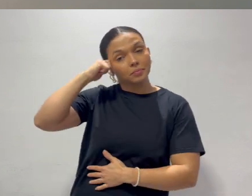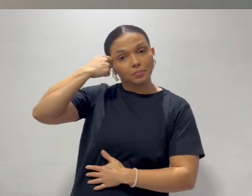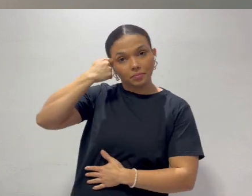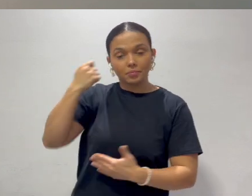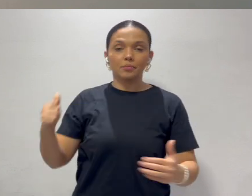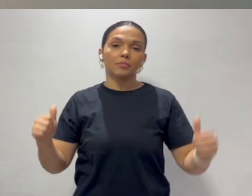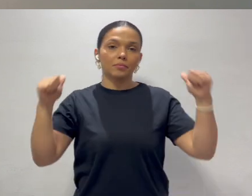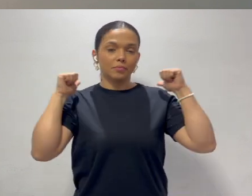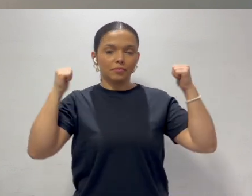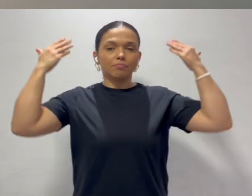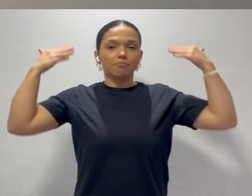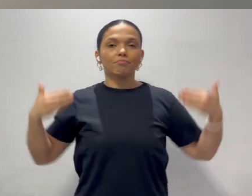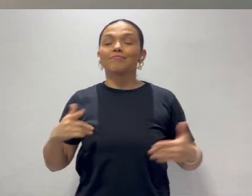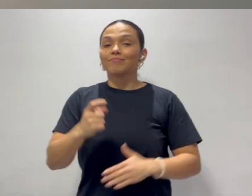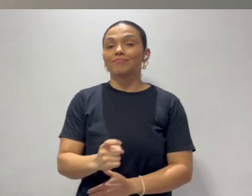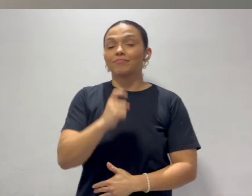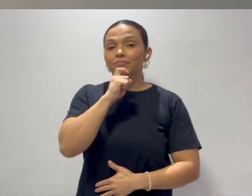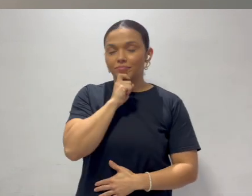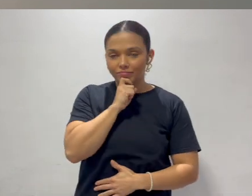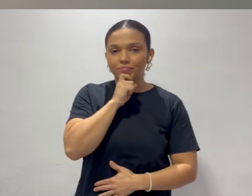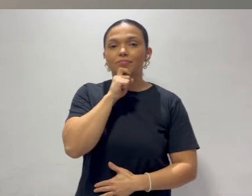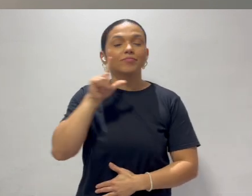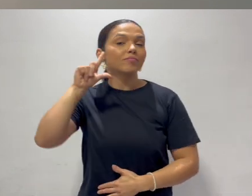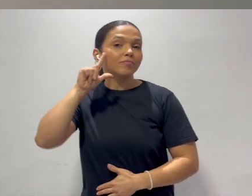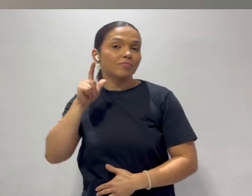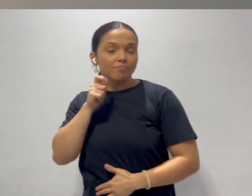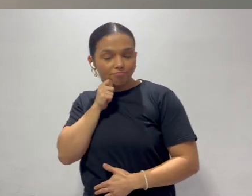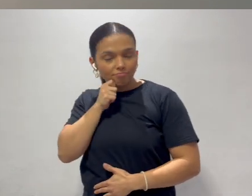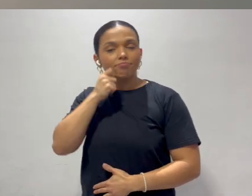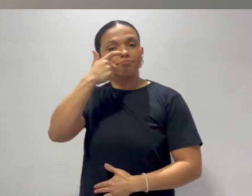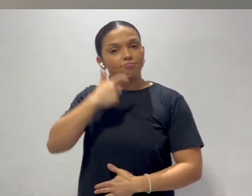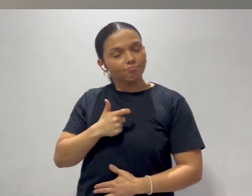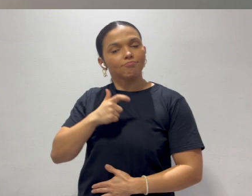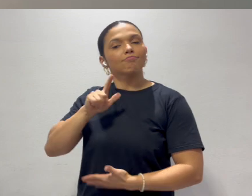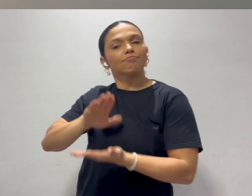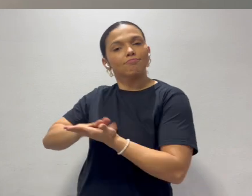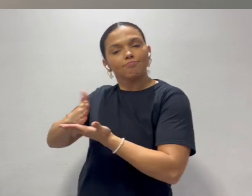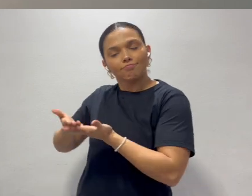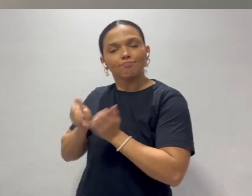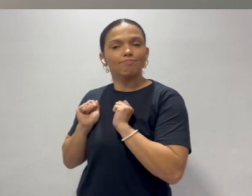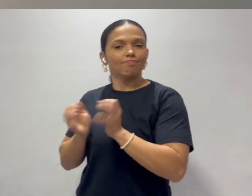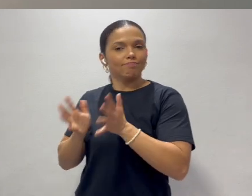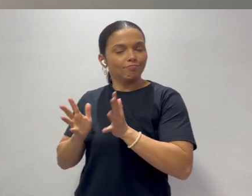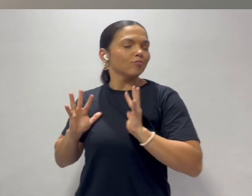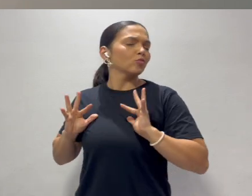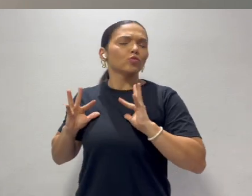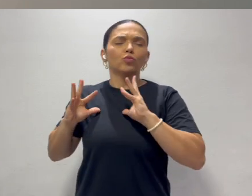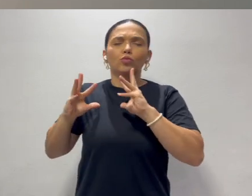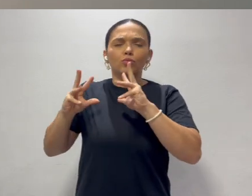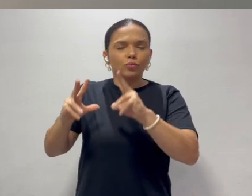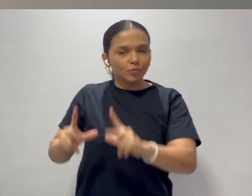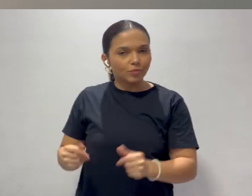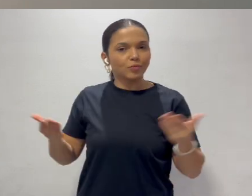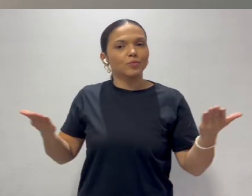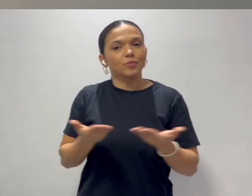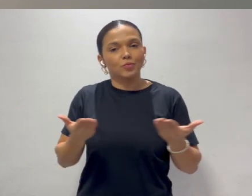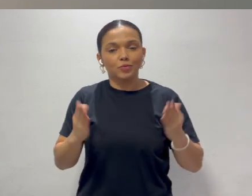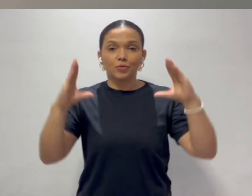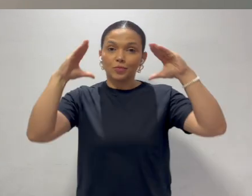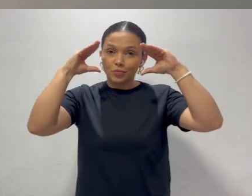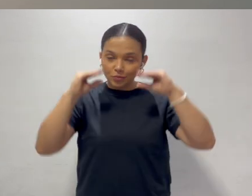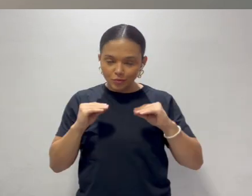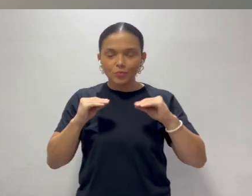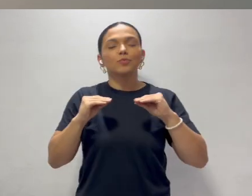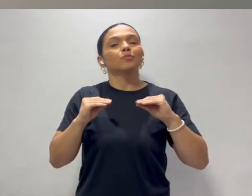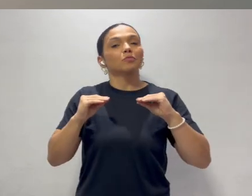camiseta preta e ao fundo verde, e a Larissa é quem interpreta tudo em Libras para a gente